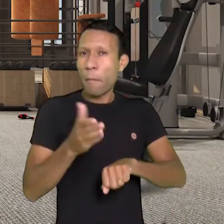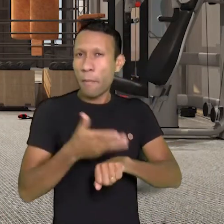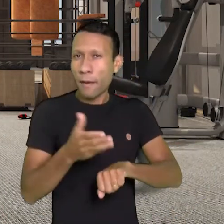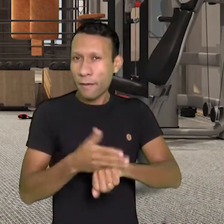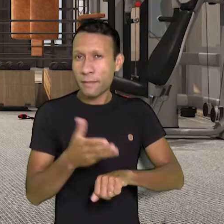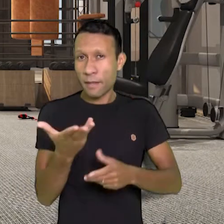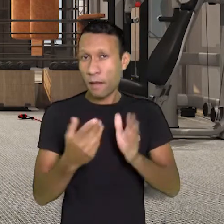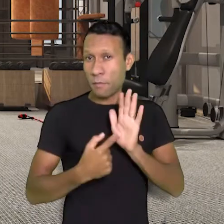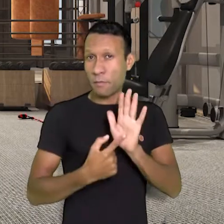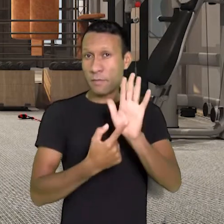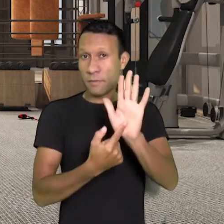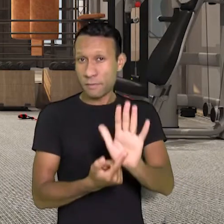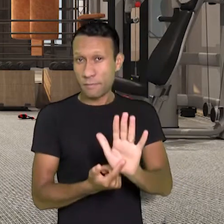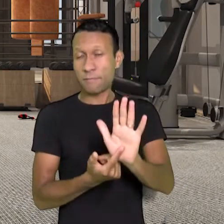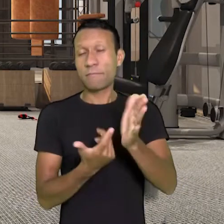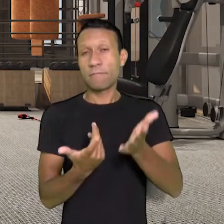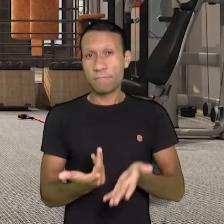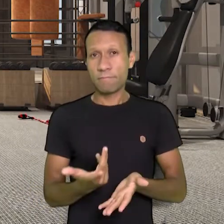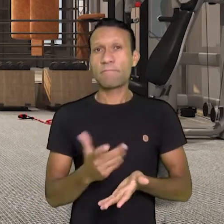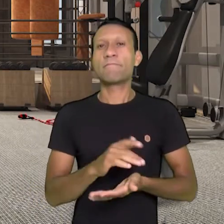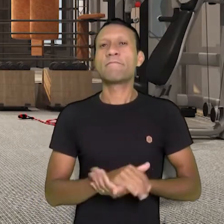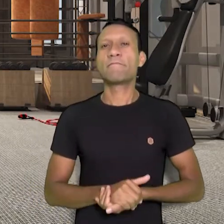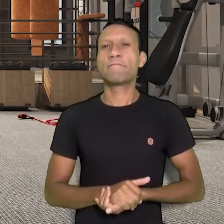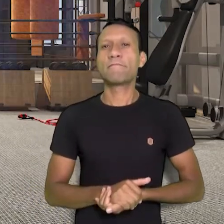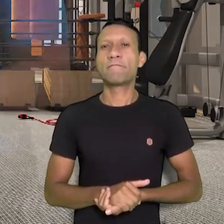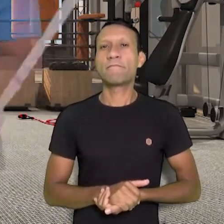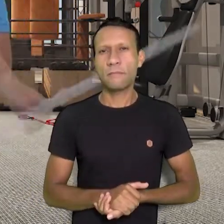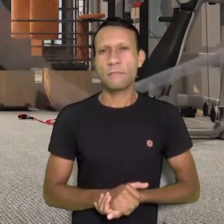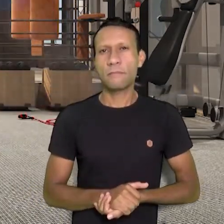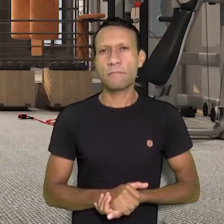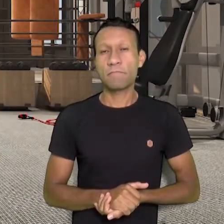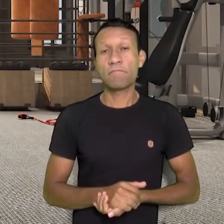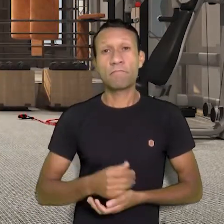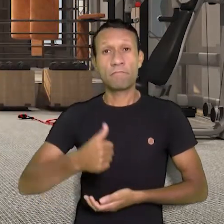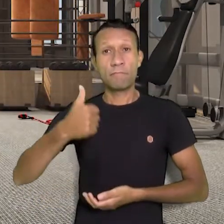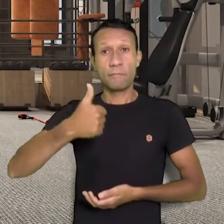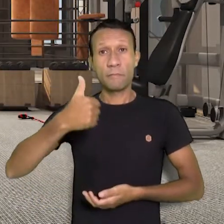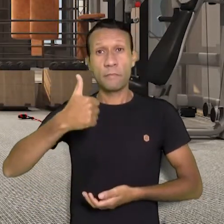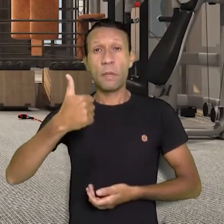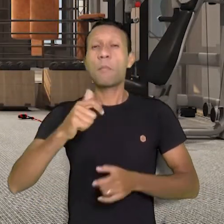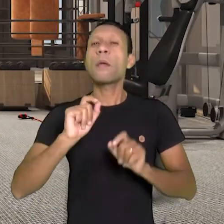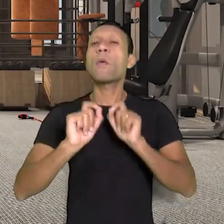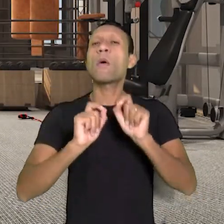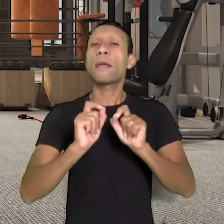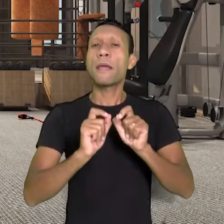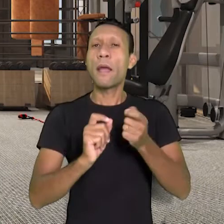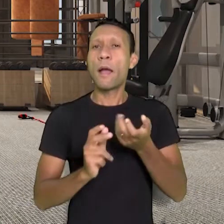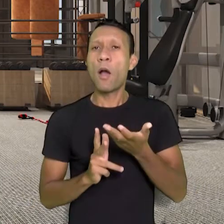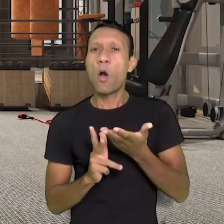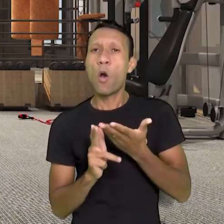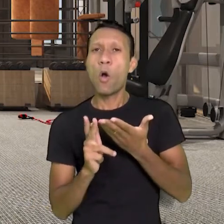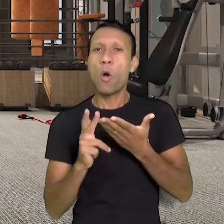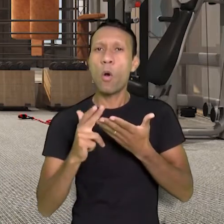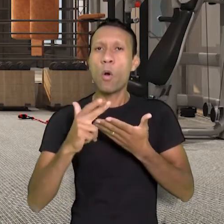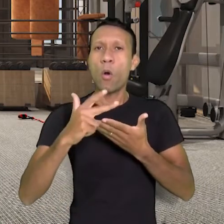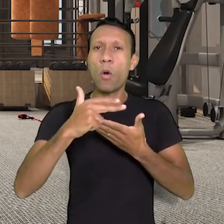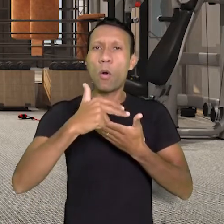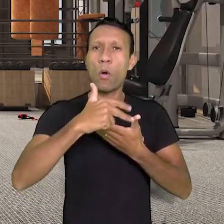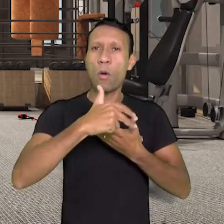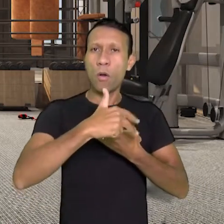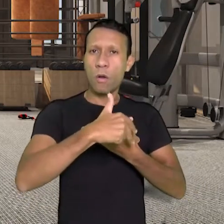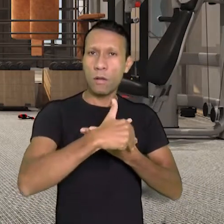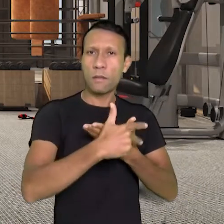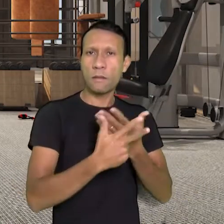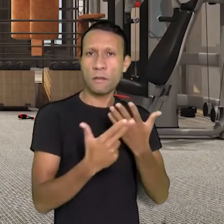uma aula prática com as espadas que nós realizamos primeiro passo a gente cortar né com a